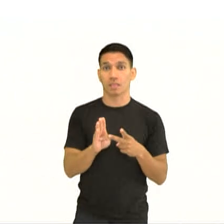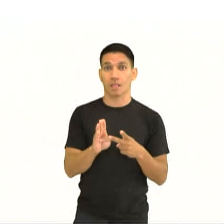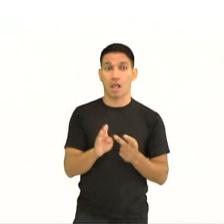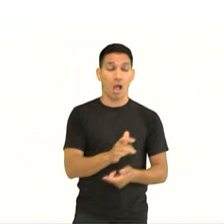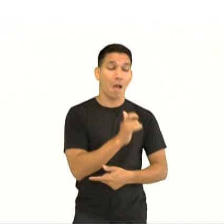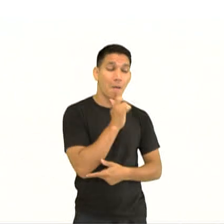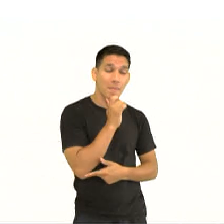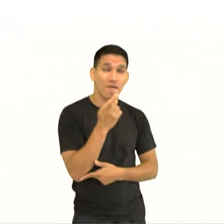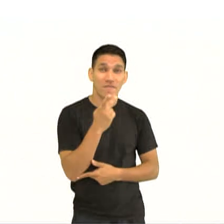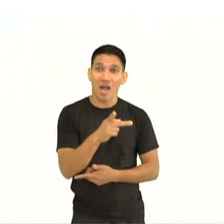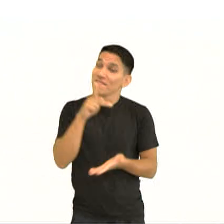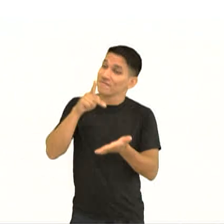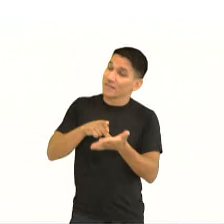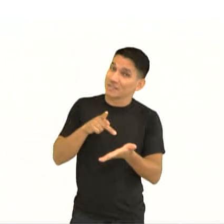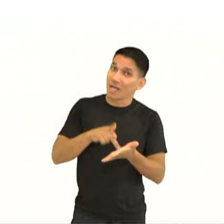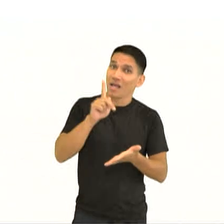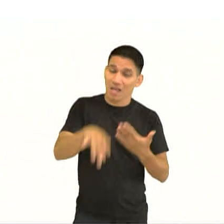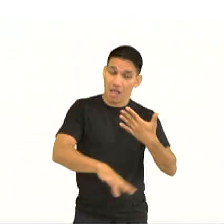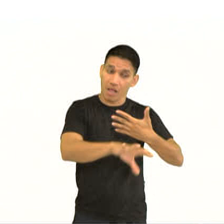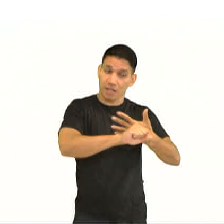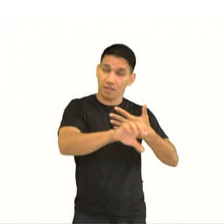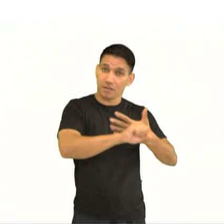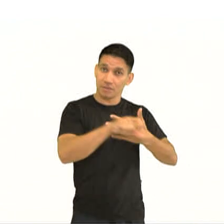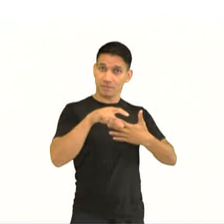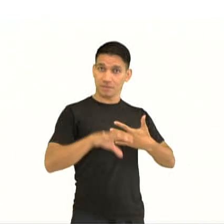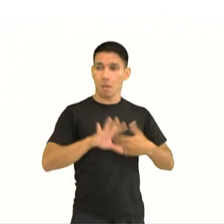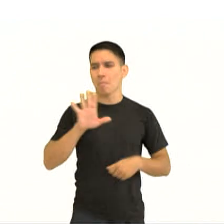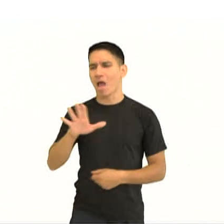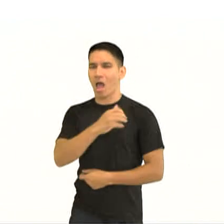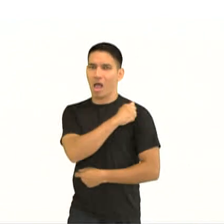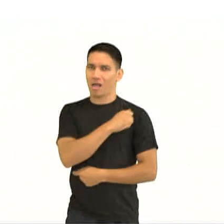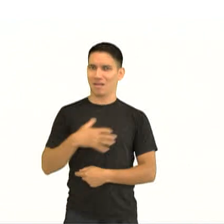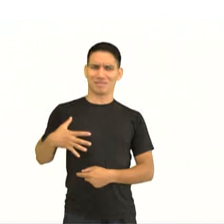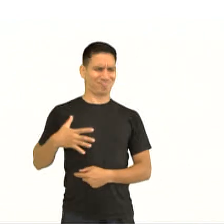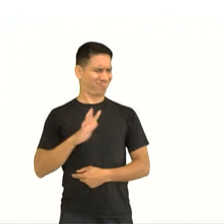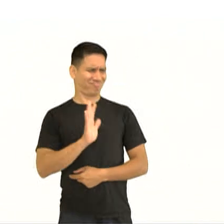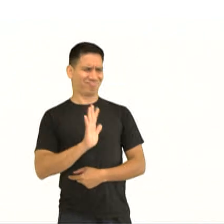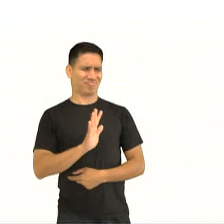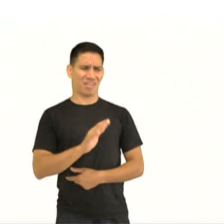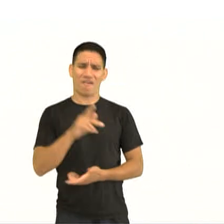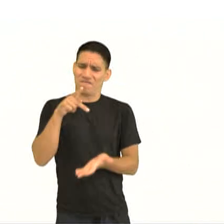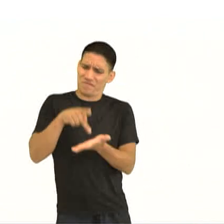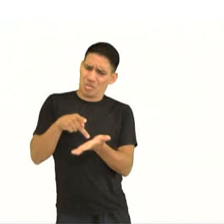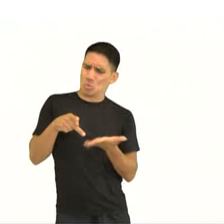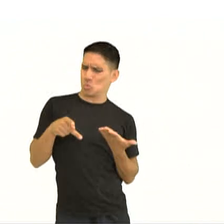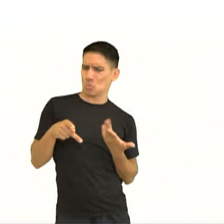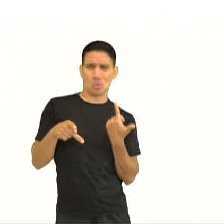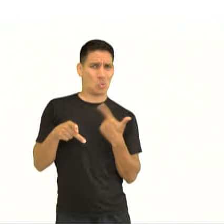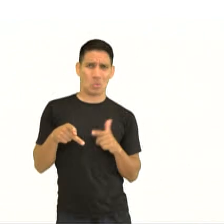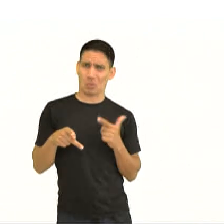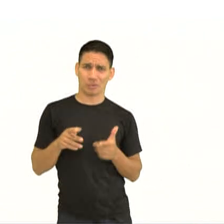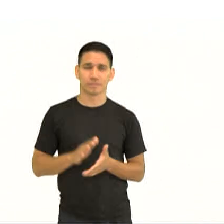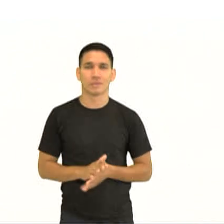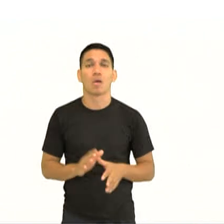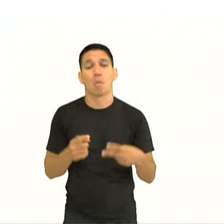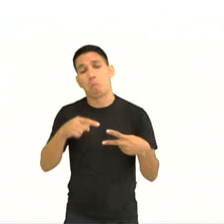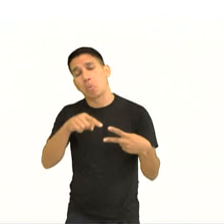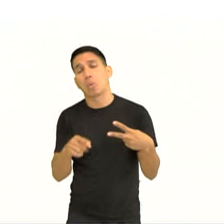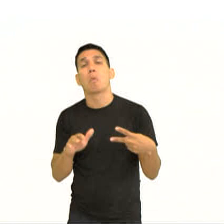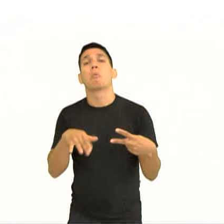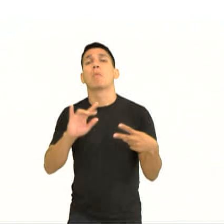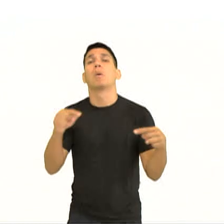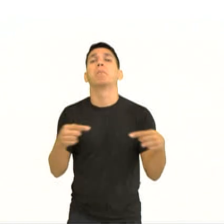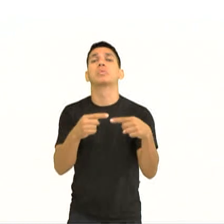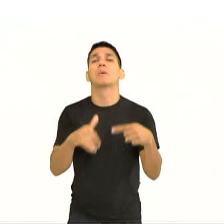aparência sensível, enquanto para Aristóteles sequer existe verdade. Qual dessas daí faz mais sentido